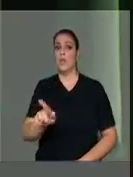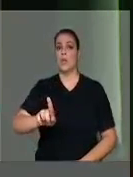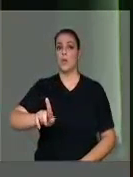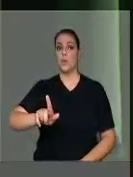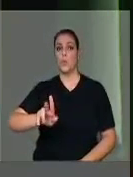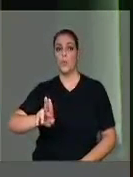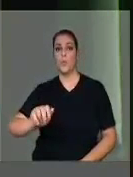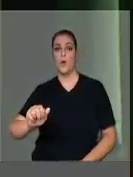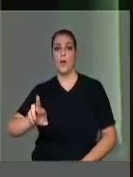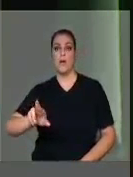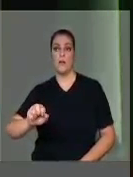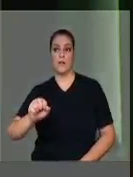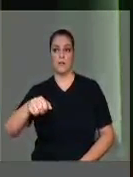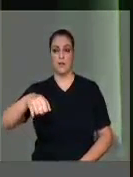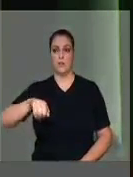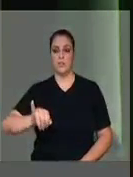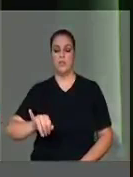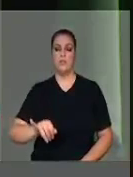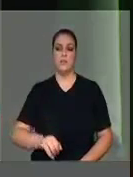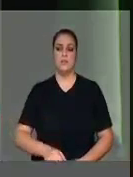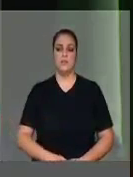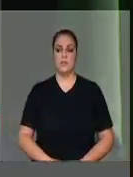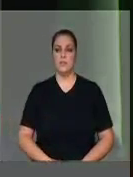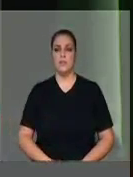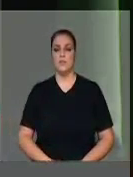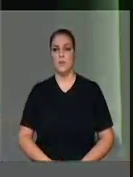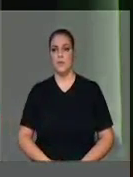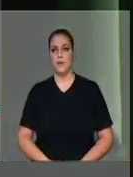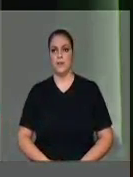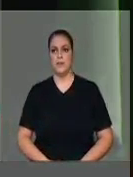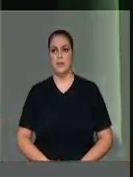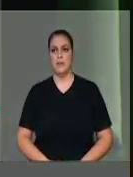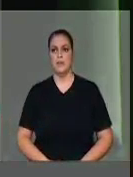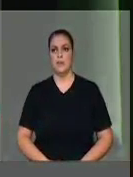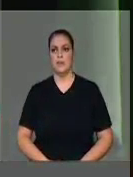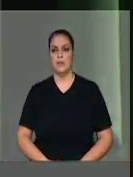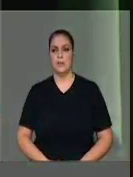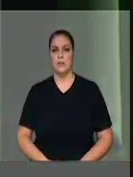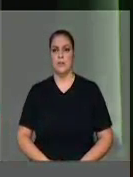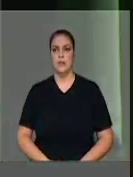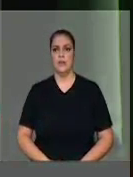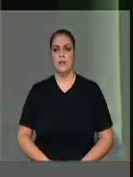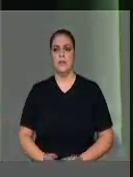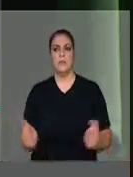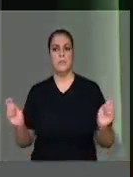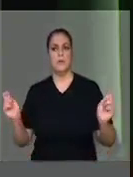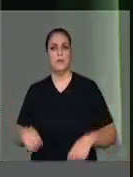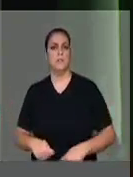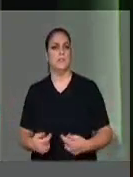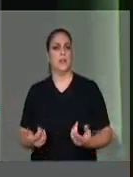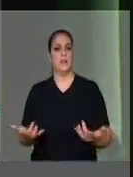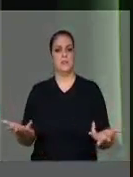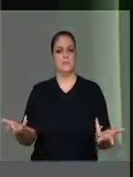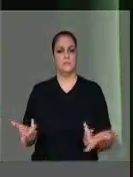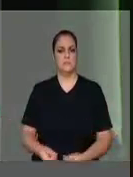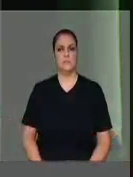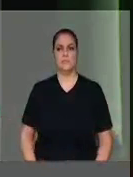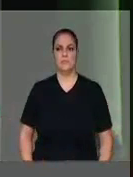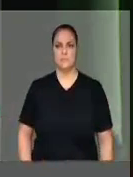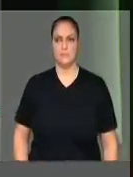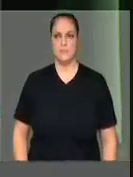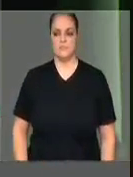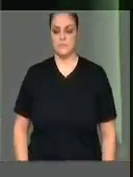E indico a possibilidade de termos um aquífero ainda mais